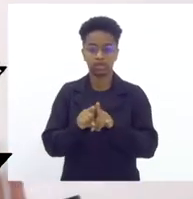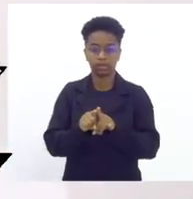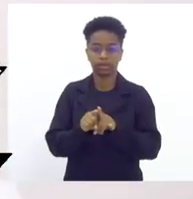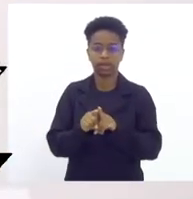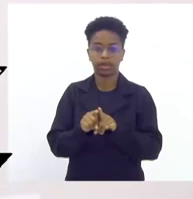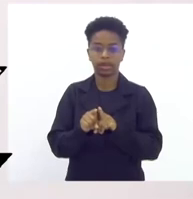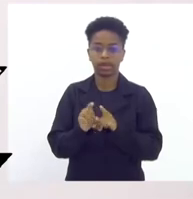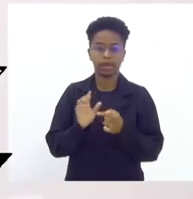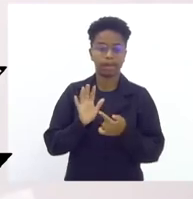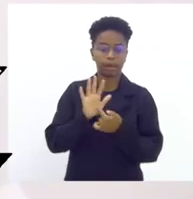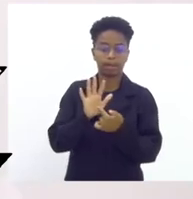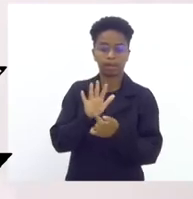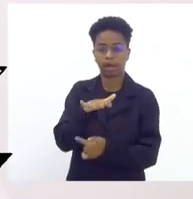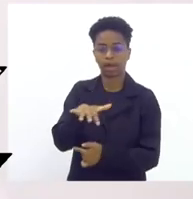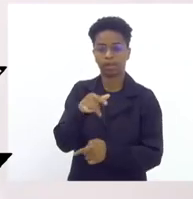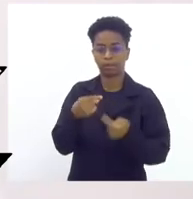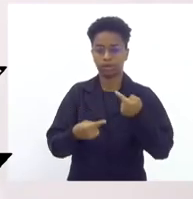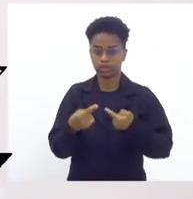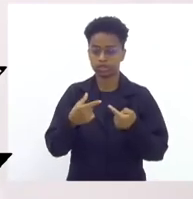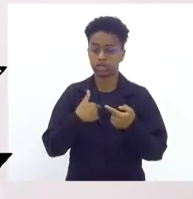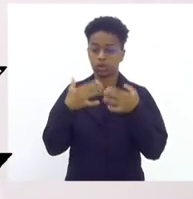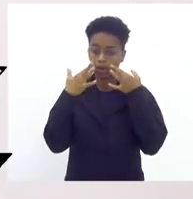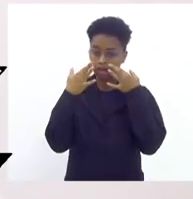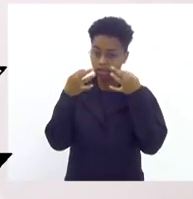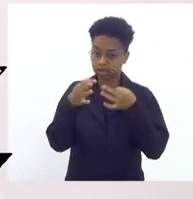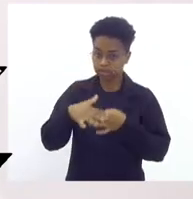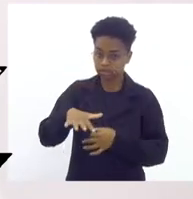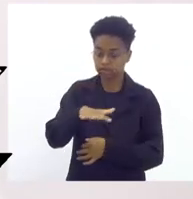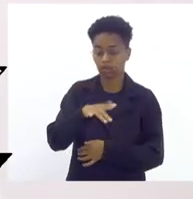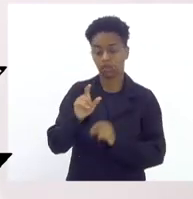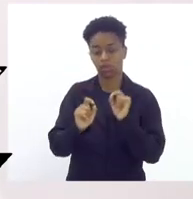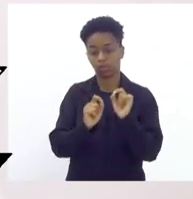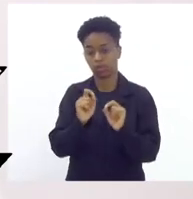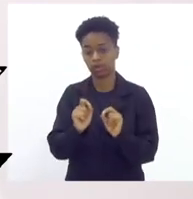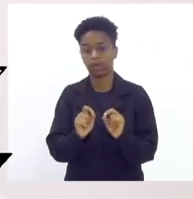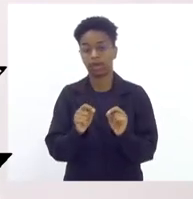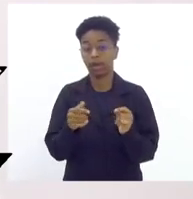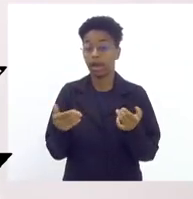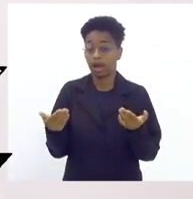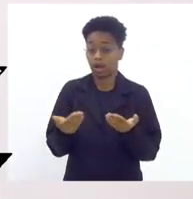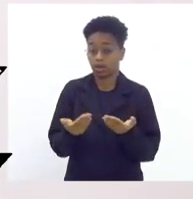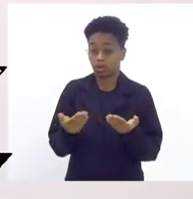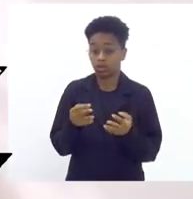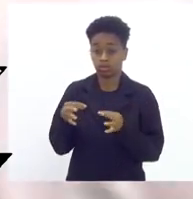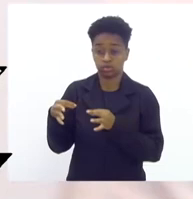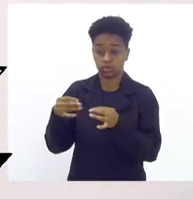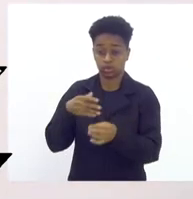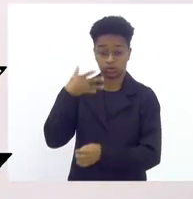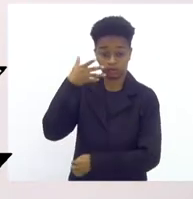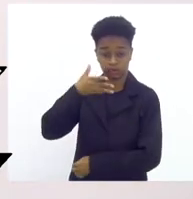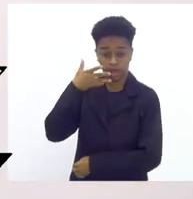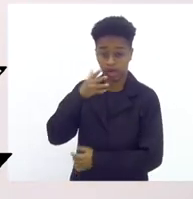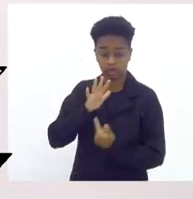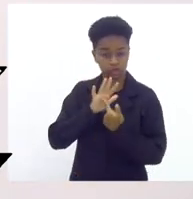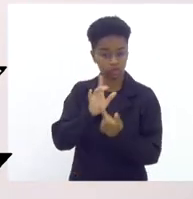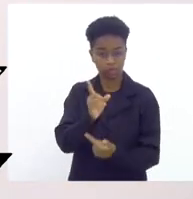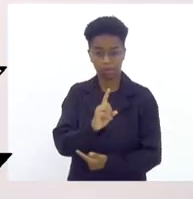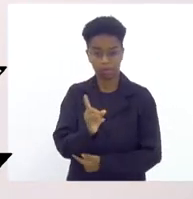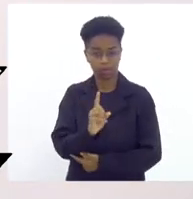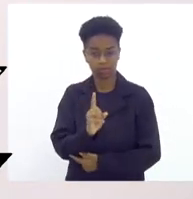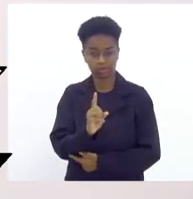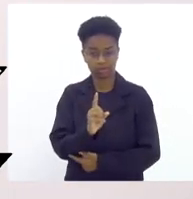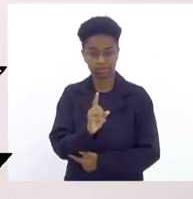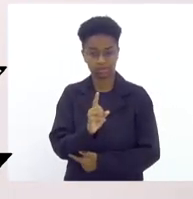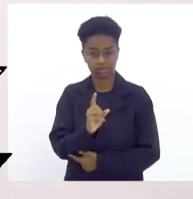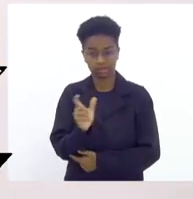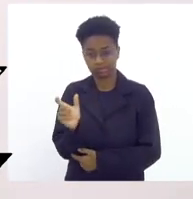política né Queria chamar atenção é inclusive de que até agora em todas as falas Não aparece né a